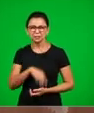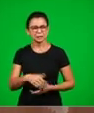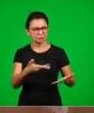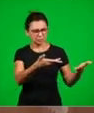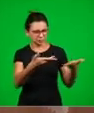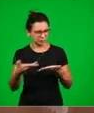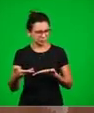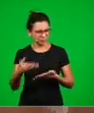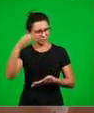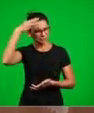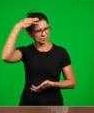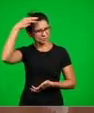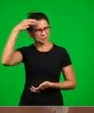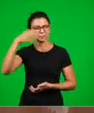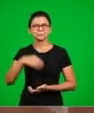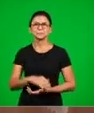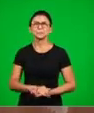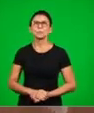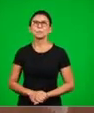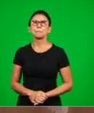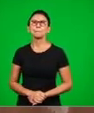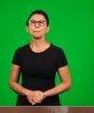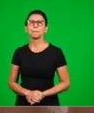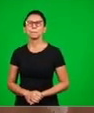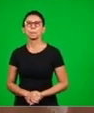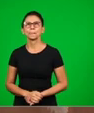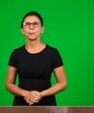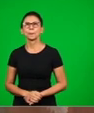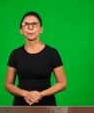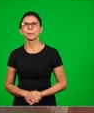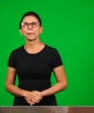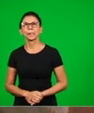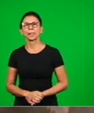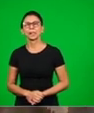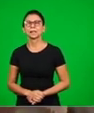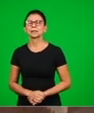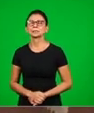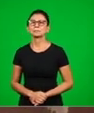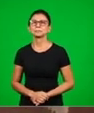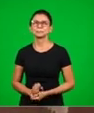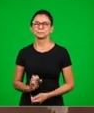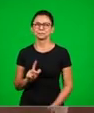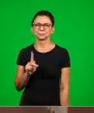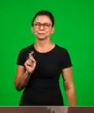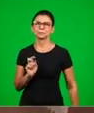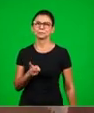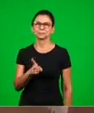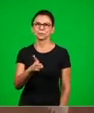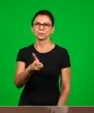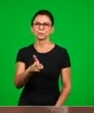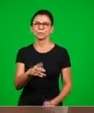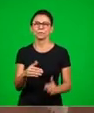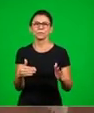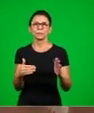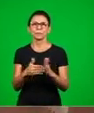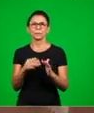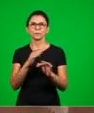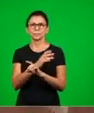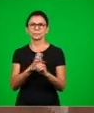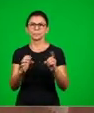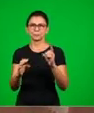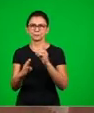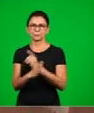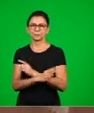filho. Pronto. Então vamos lá, nós deixamos na última EBD a